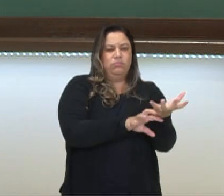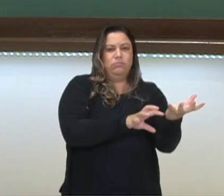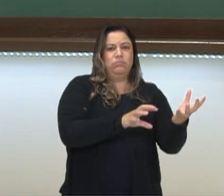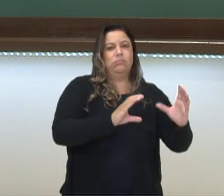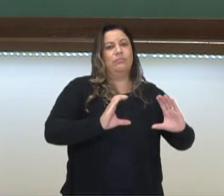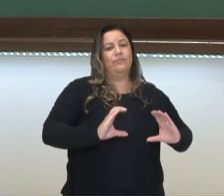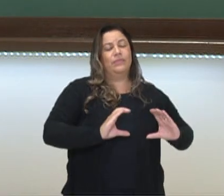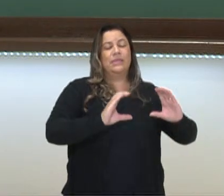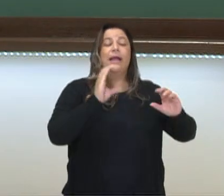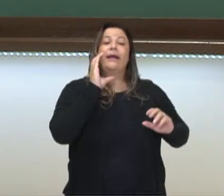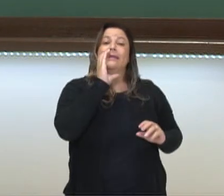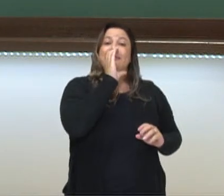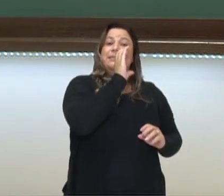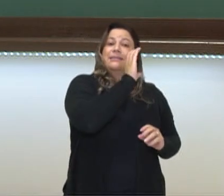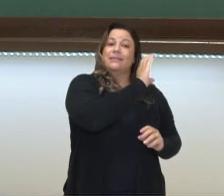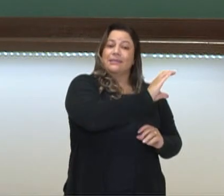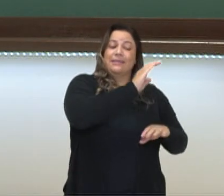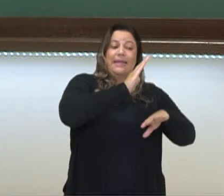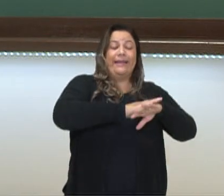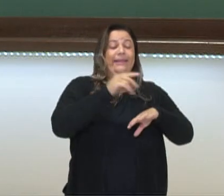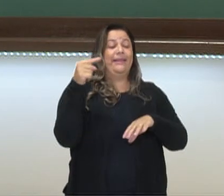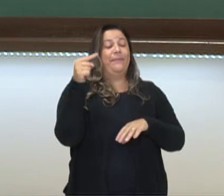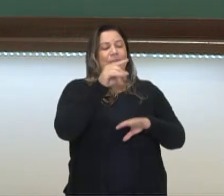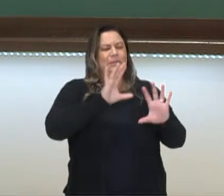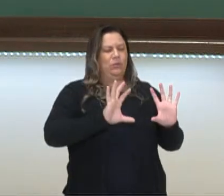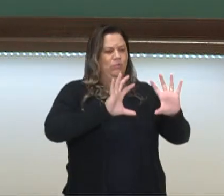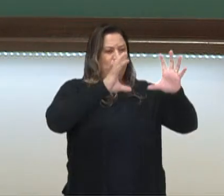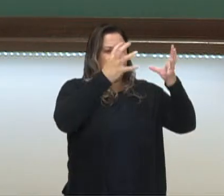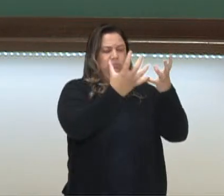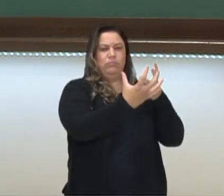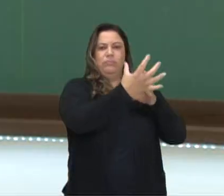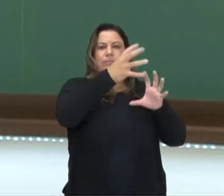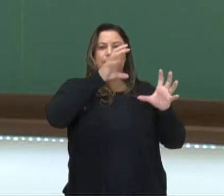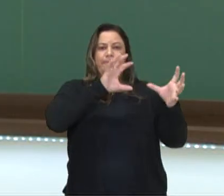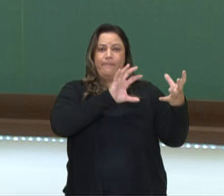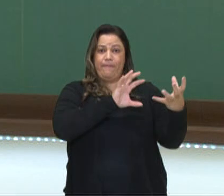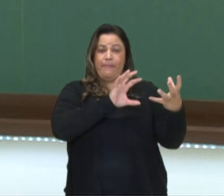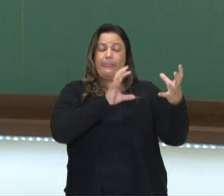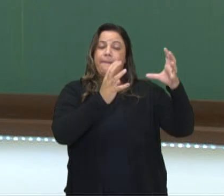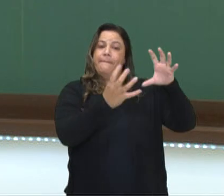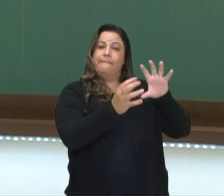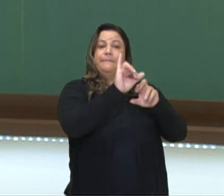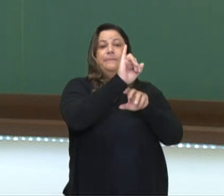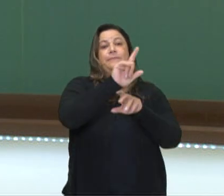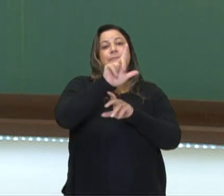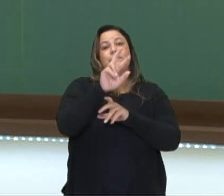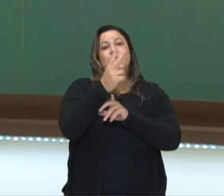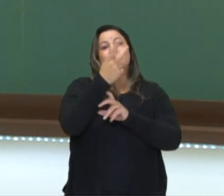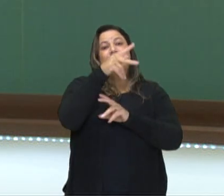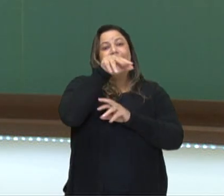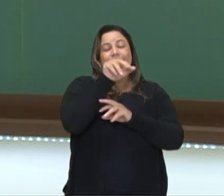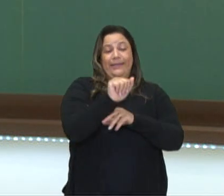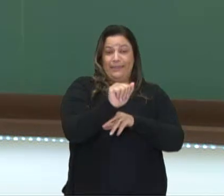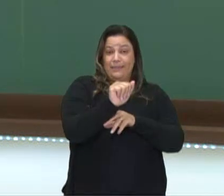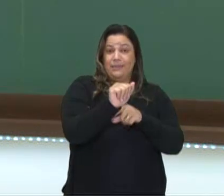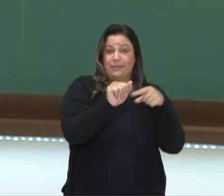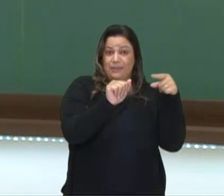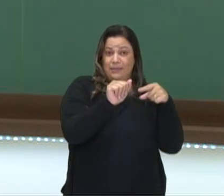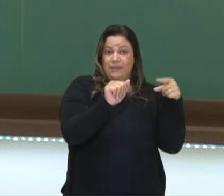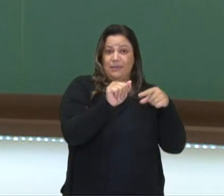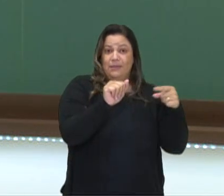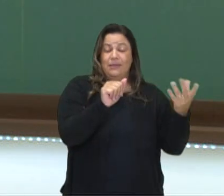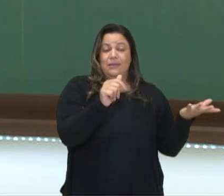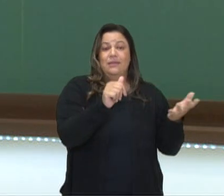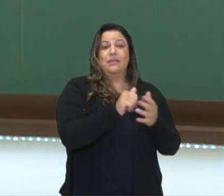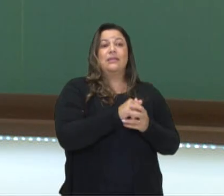na temperatura, resultando nessas ilhas de calor. E a denominação ilha associada justamente